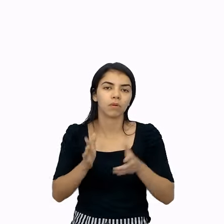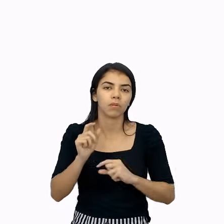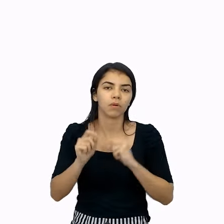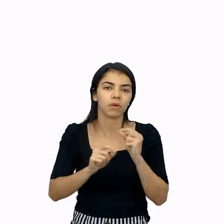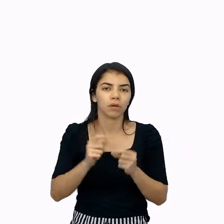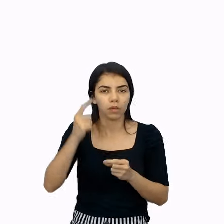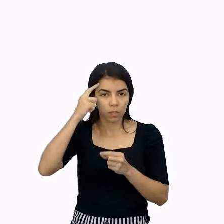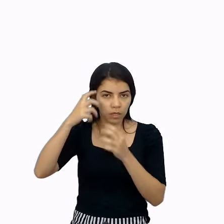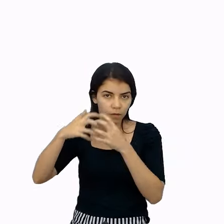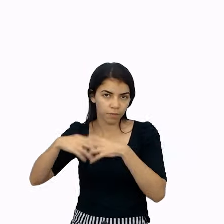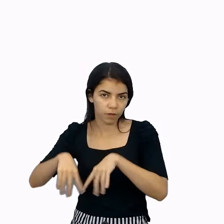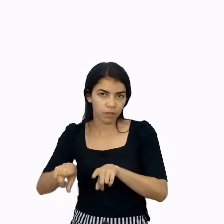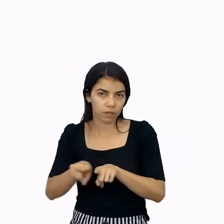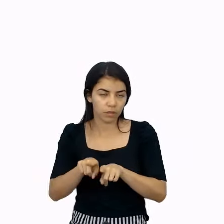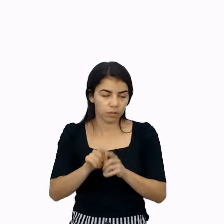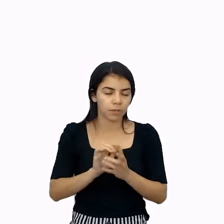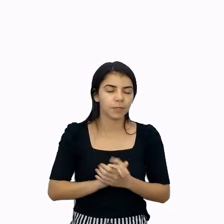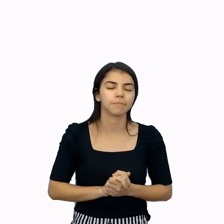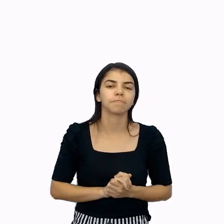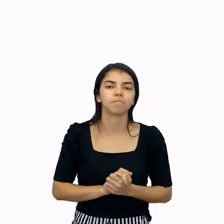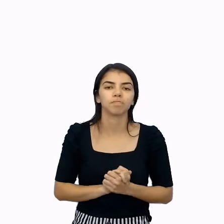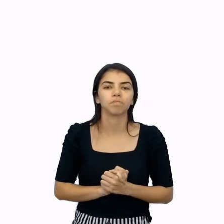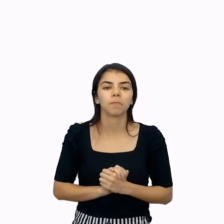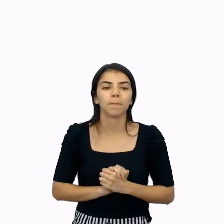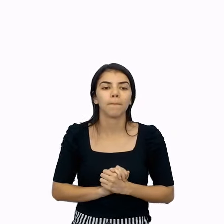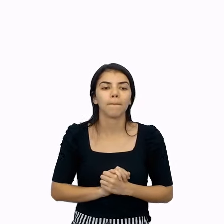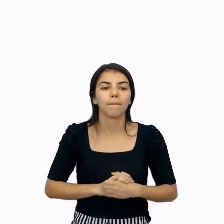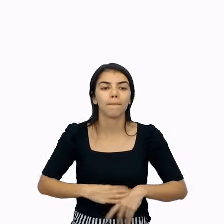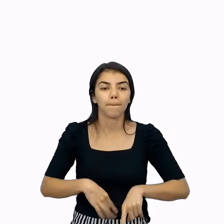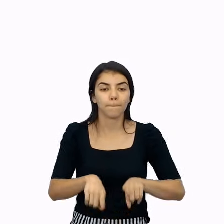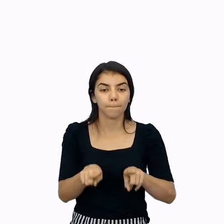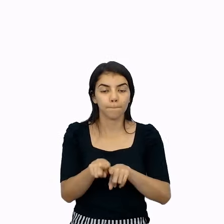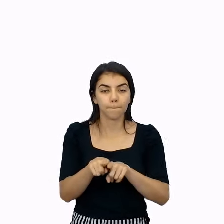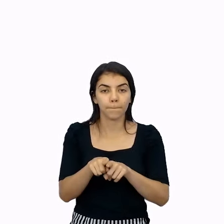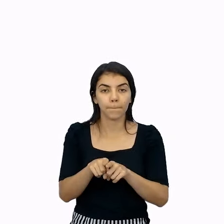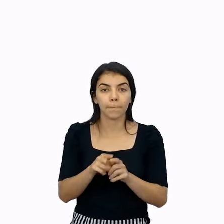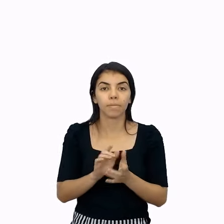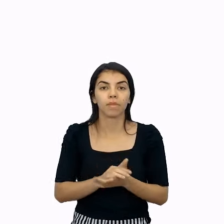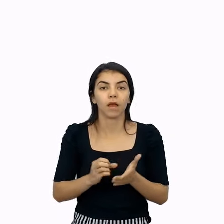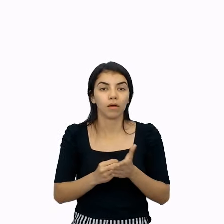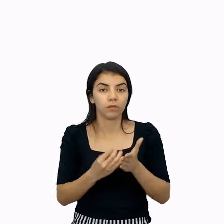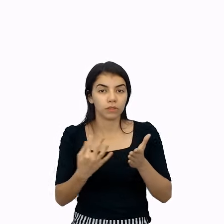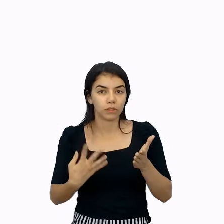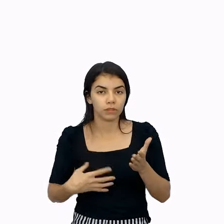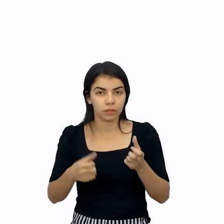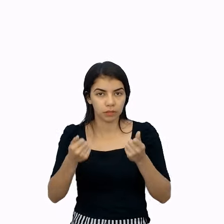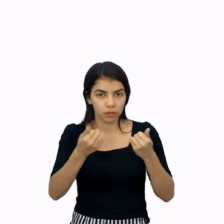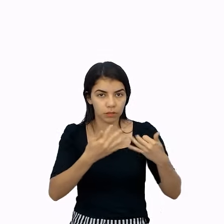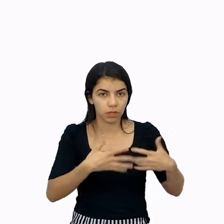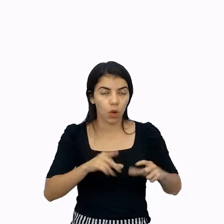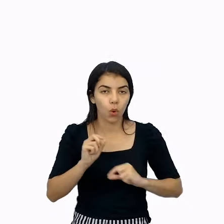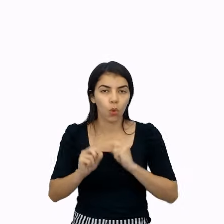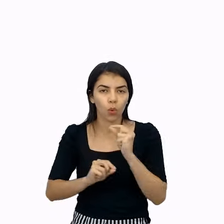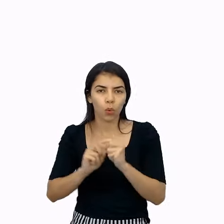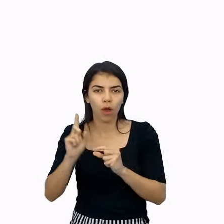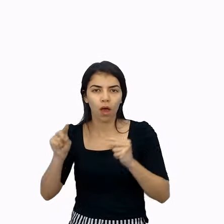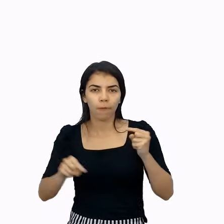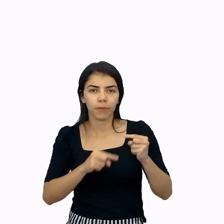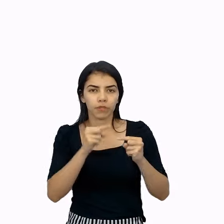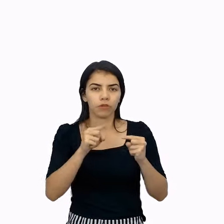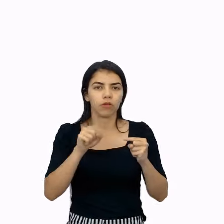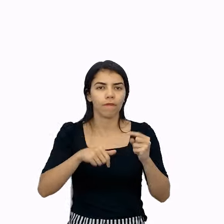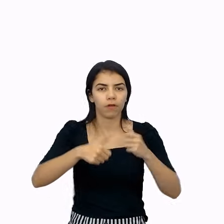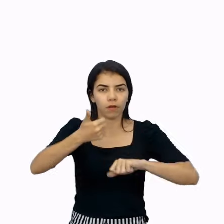da reflexão, tá bom? Aí nós temos que o currículo nos aponta que o principal finalidade, no caso